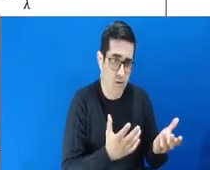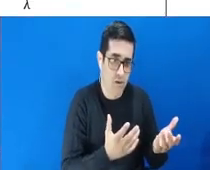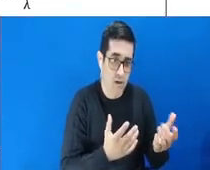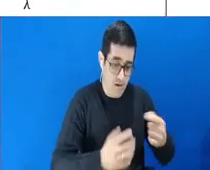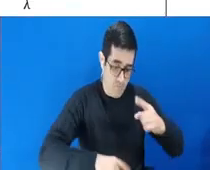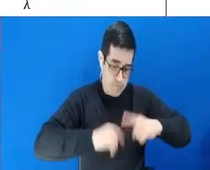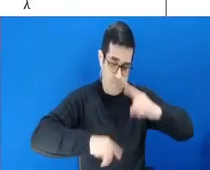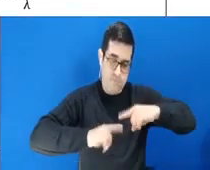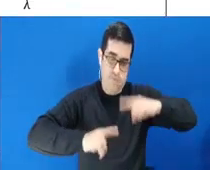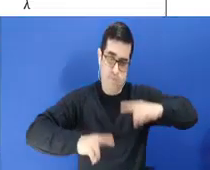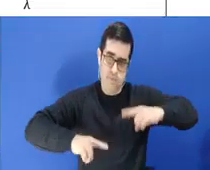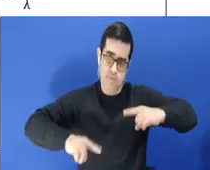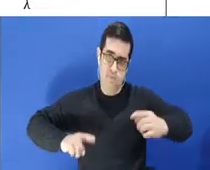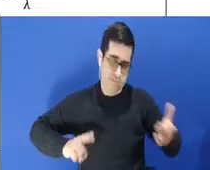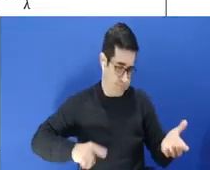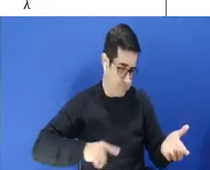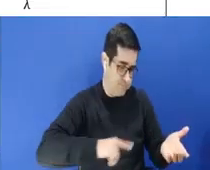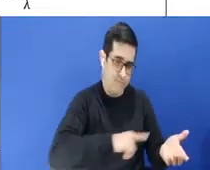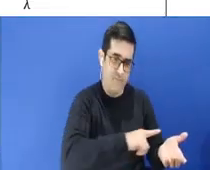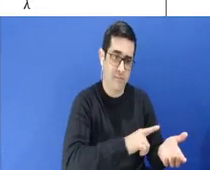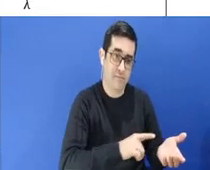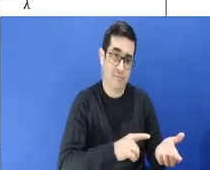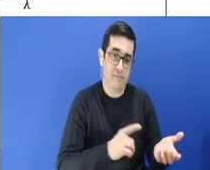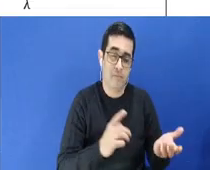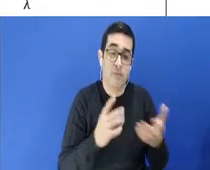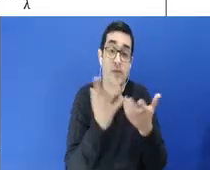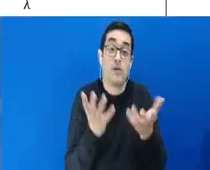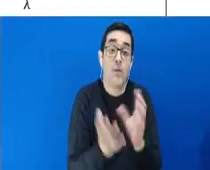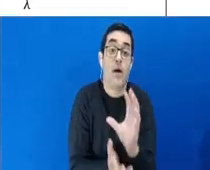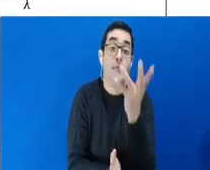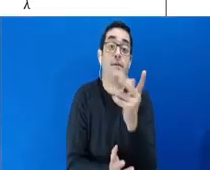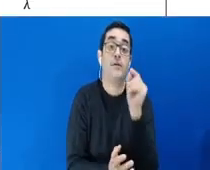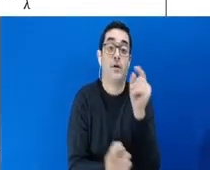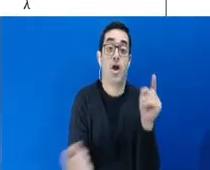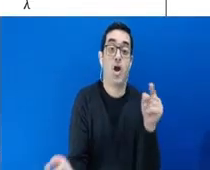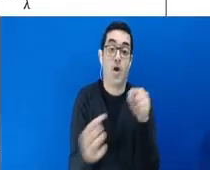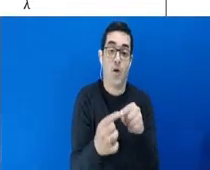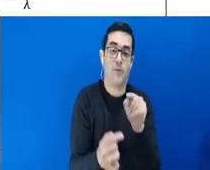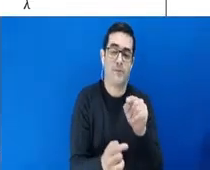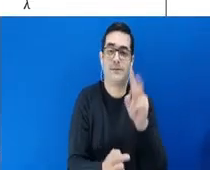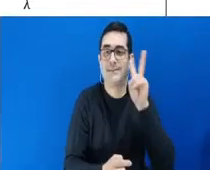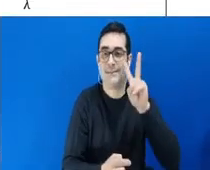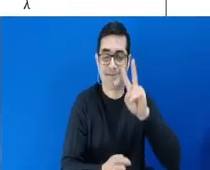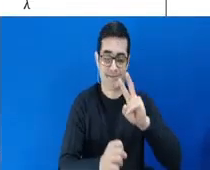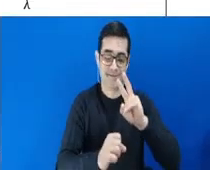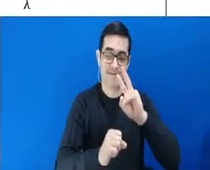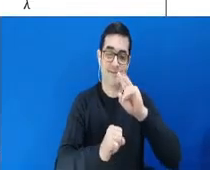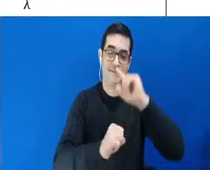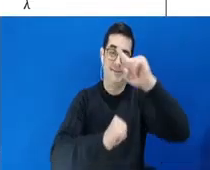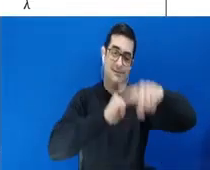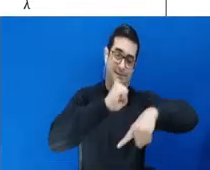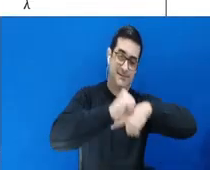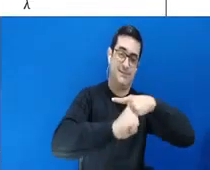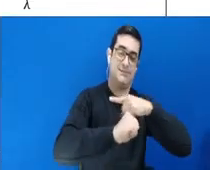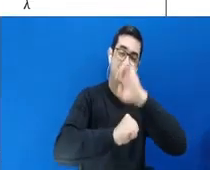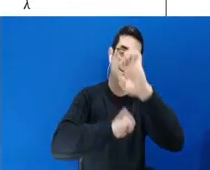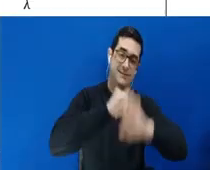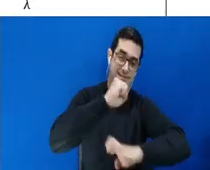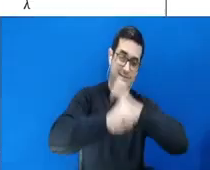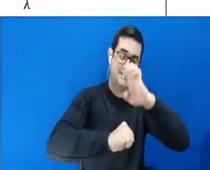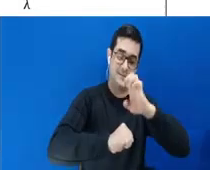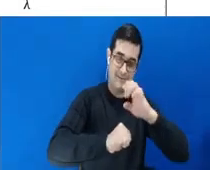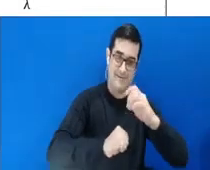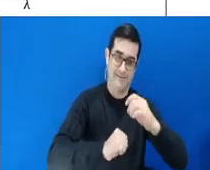onda, né? Então o que acontece? Vamos pensar lá no elétron e no átomo, né? Se ele